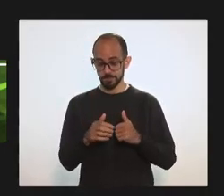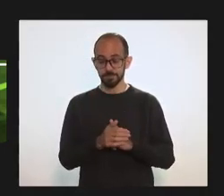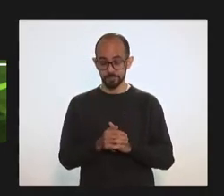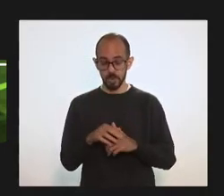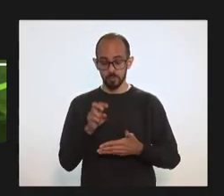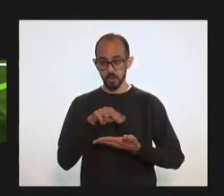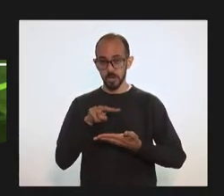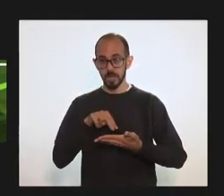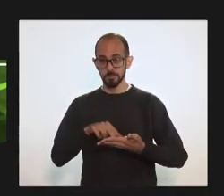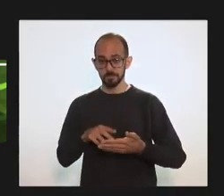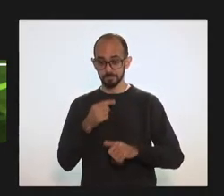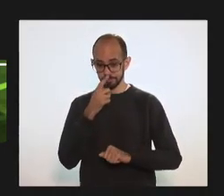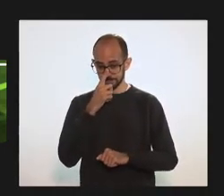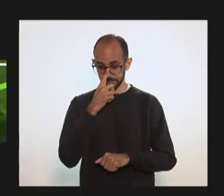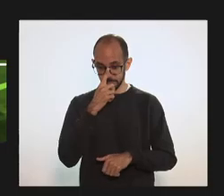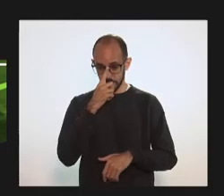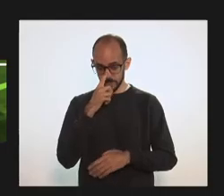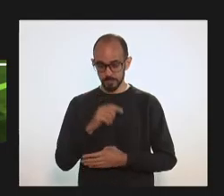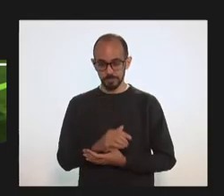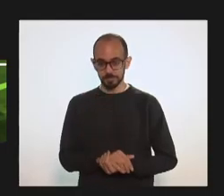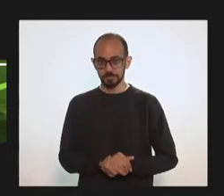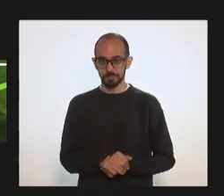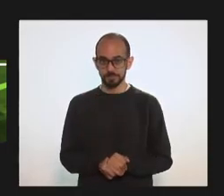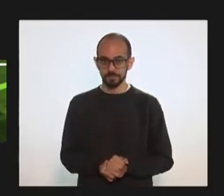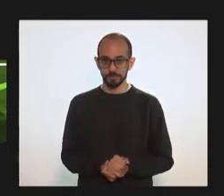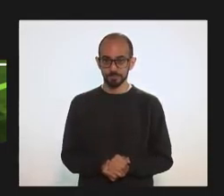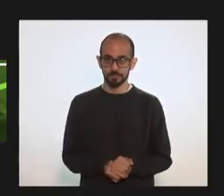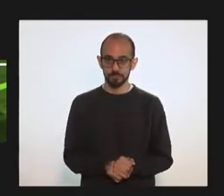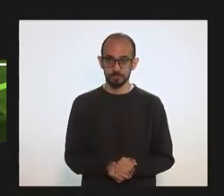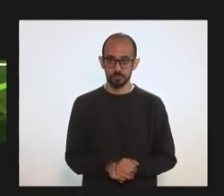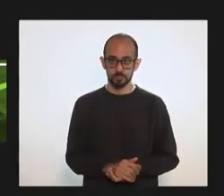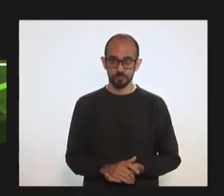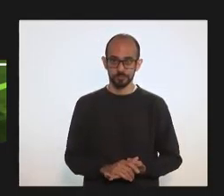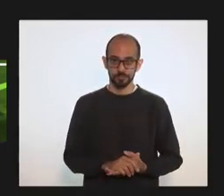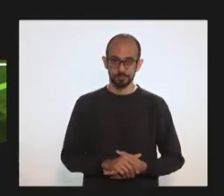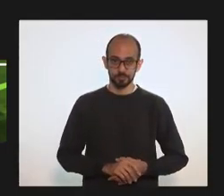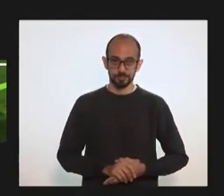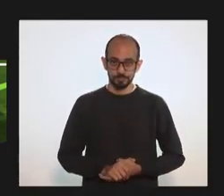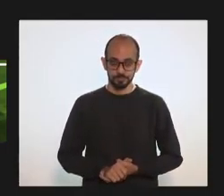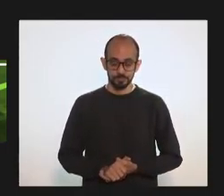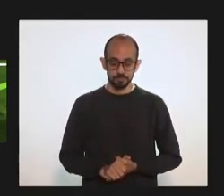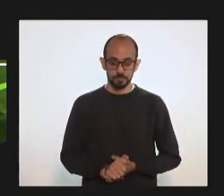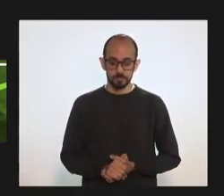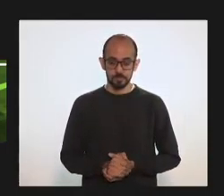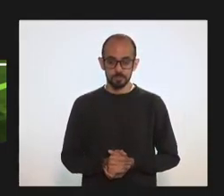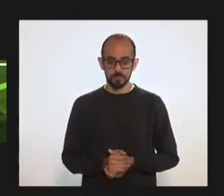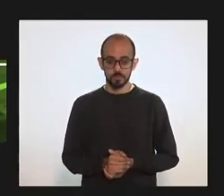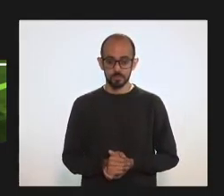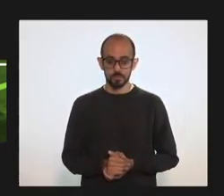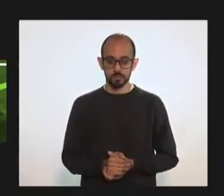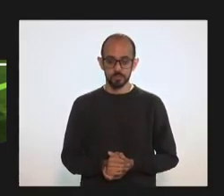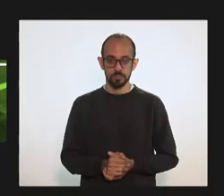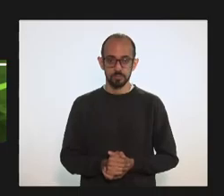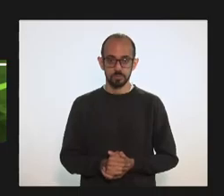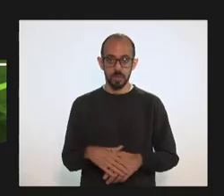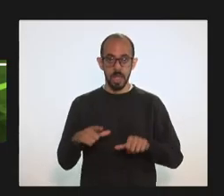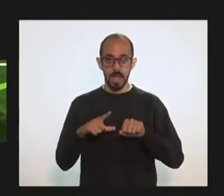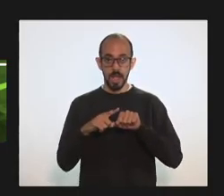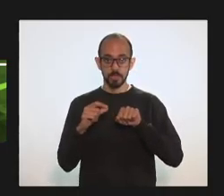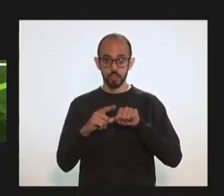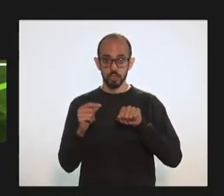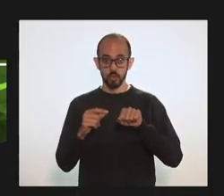Se aprovar a emenda como ela está, ela não altera mais a lei. Eu preciso fazer apenas uma subemenda, que é